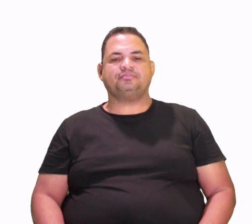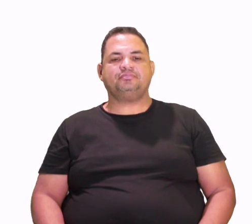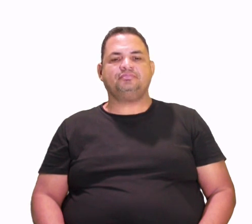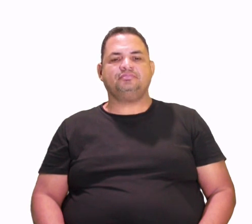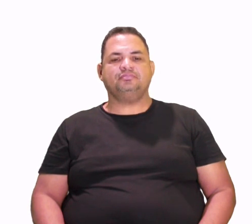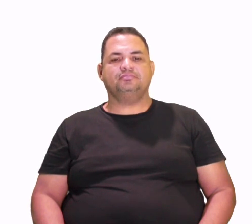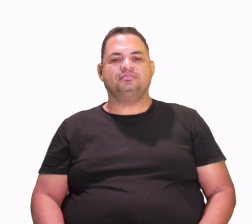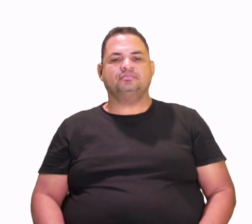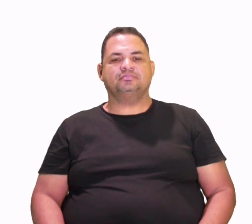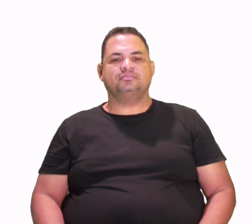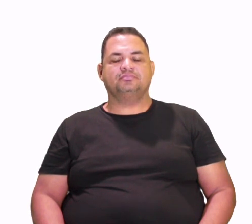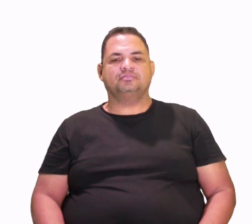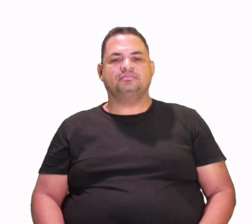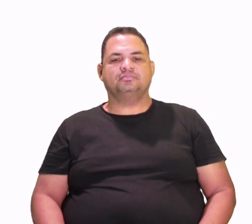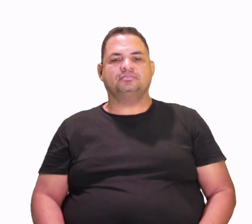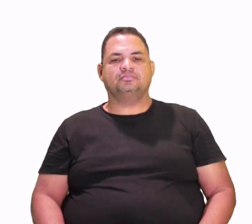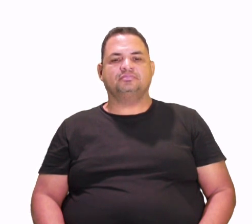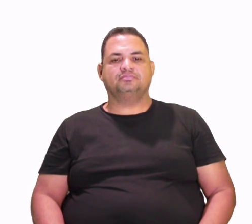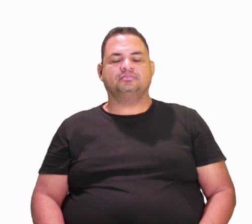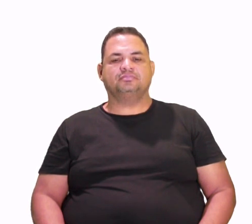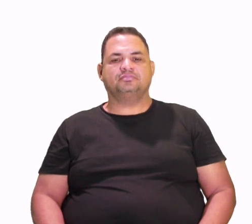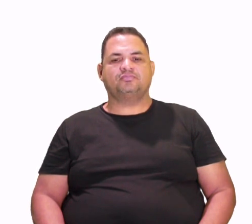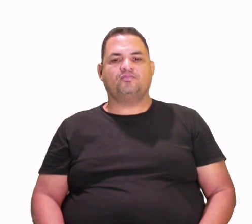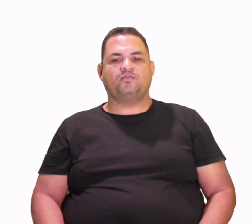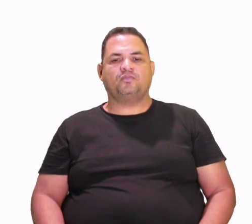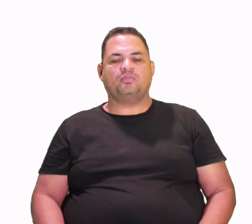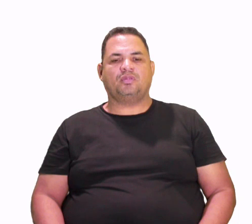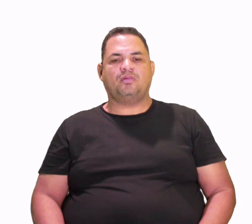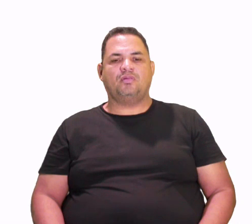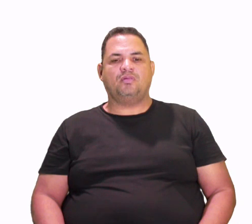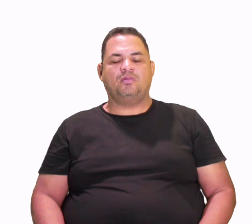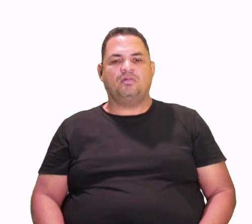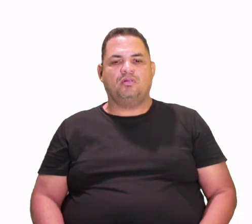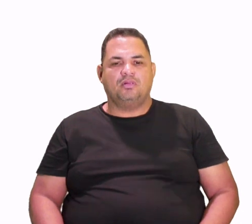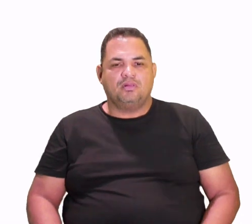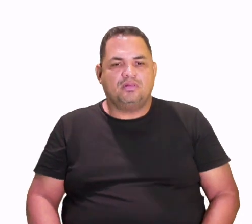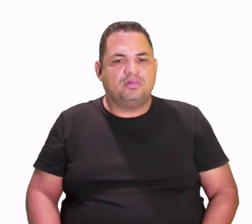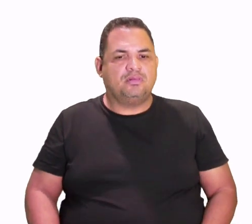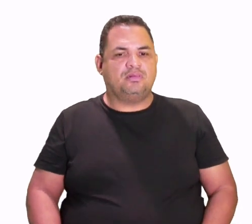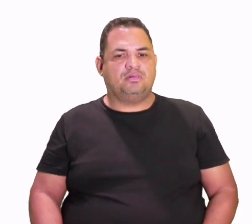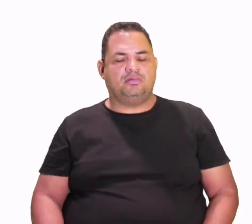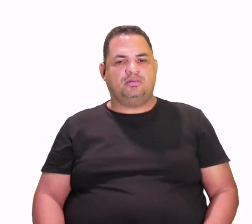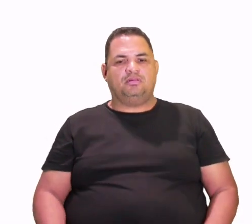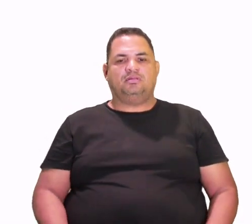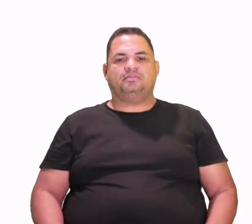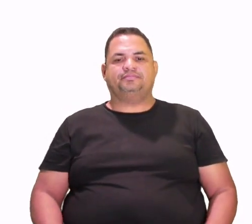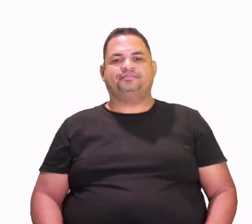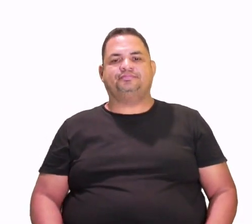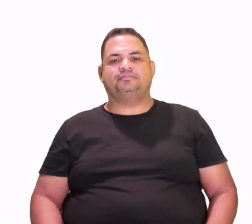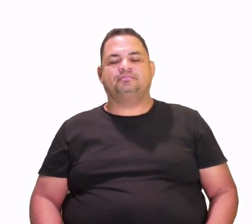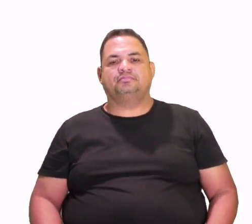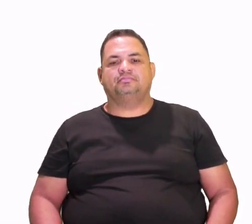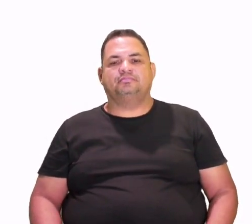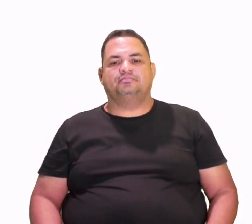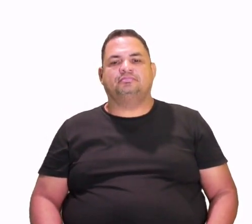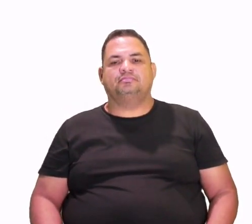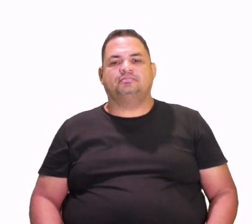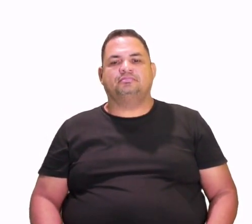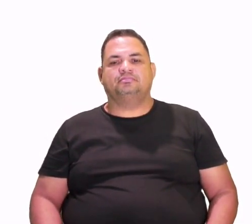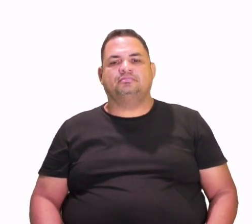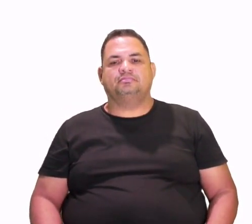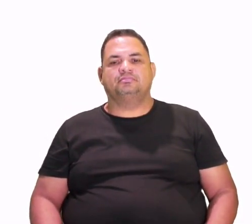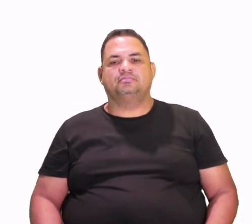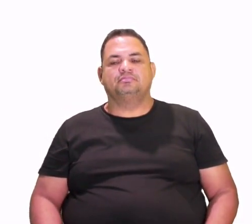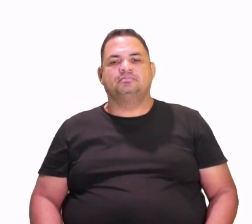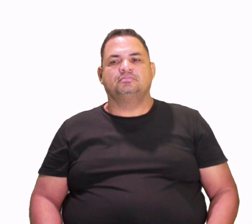coisa que when. Eu vou fazer o seguinte. Vou apagar aqui.